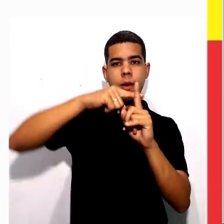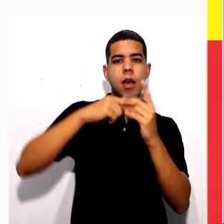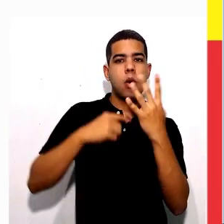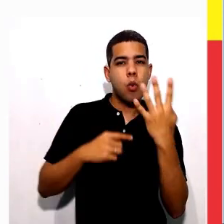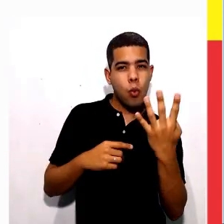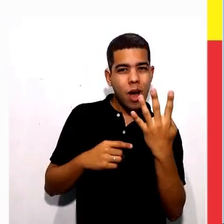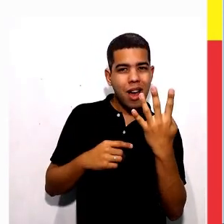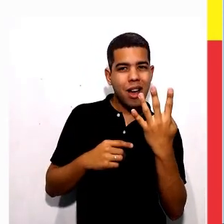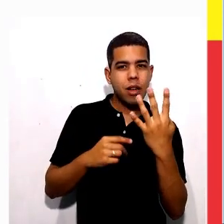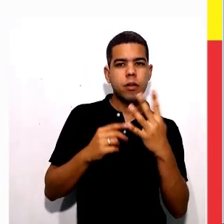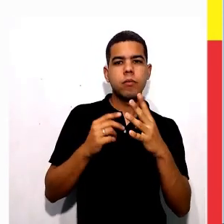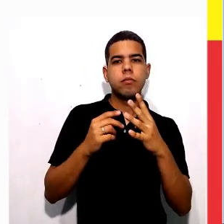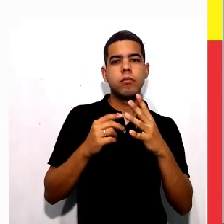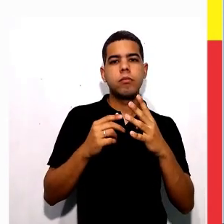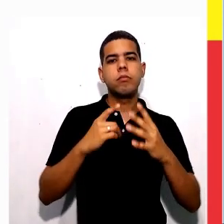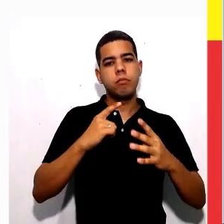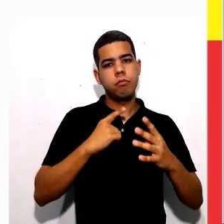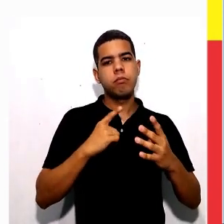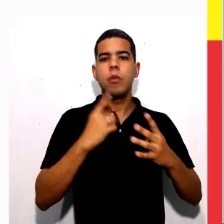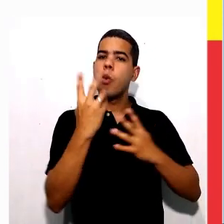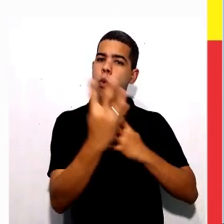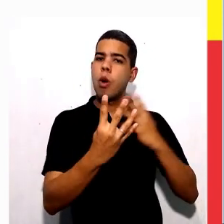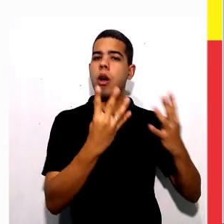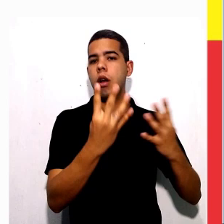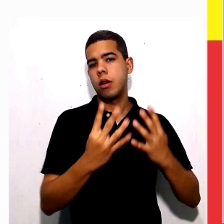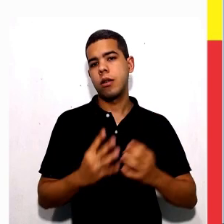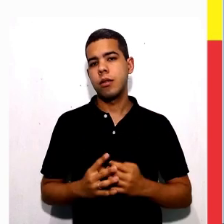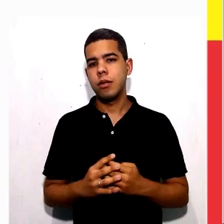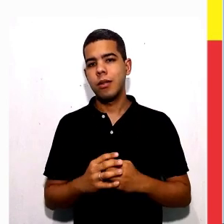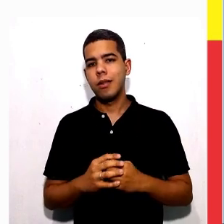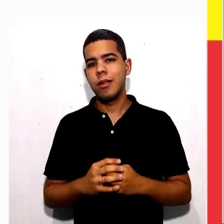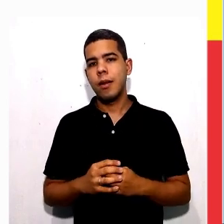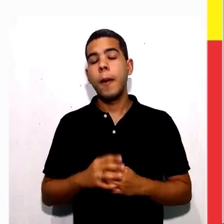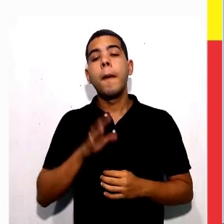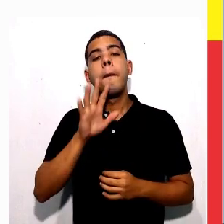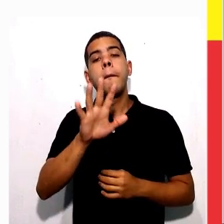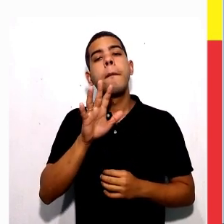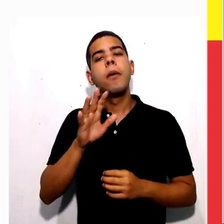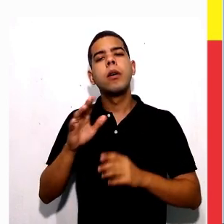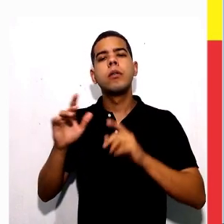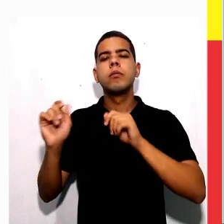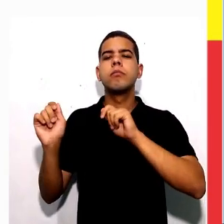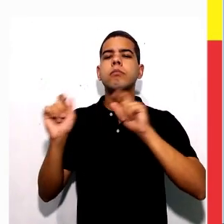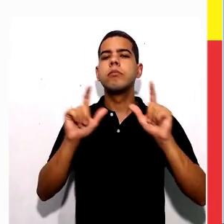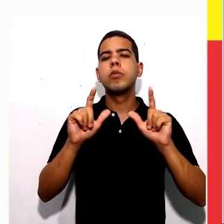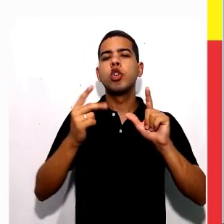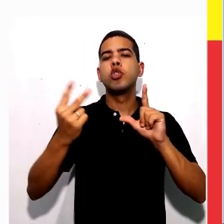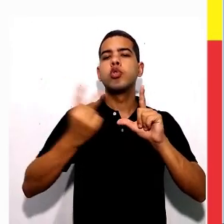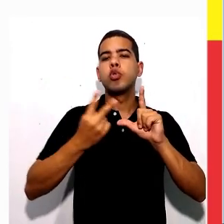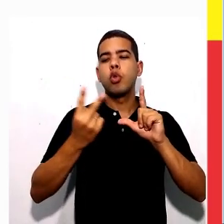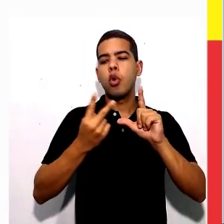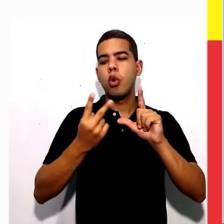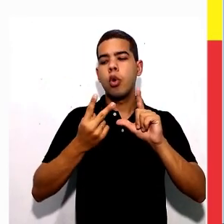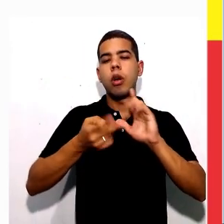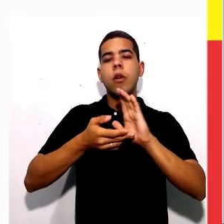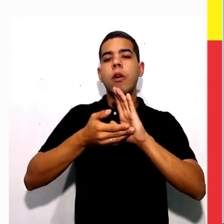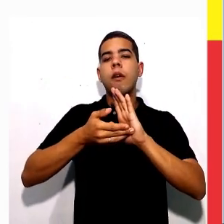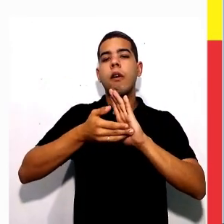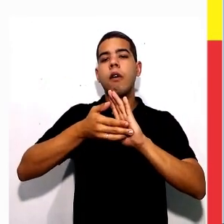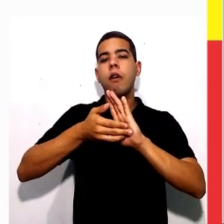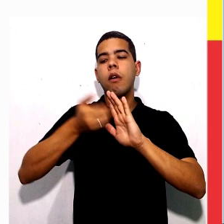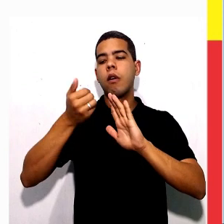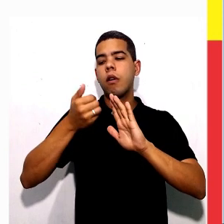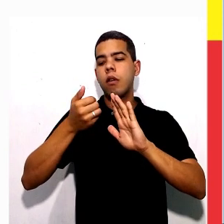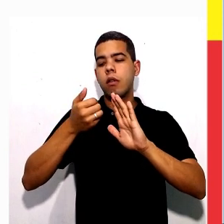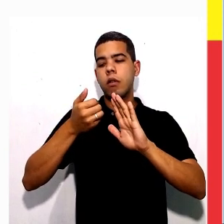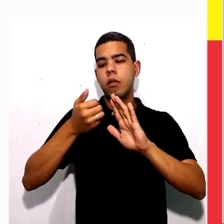na tela, vai ser igual a figura 2 mais a figura 4. Só que a figura 2 é o quê? A figura 2, eu tiro a figura 2 e